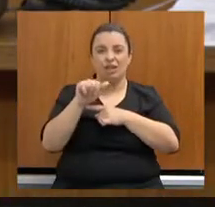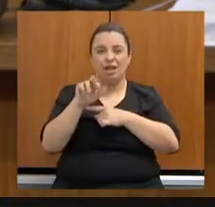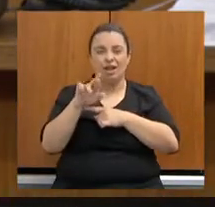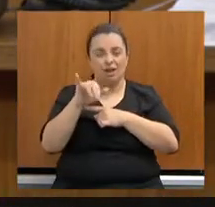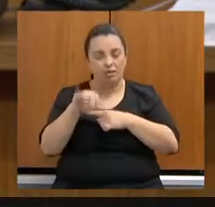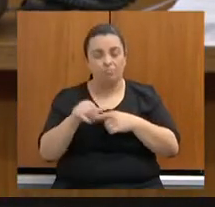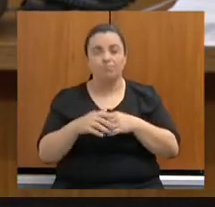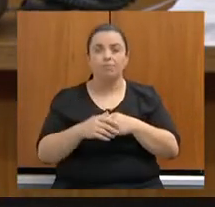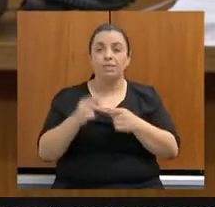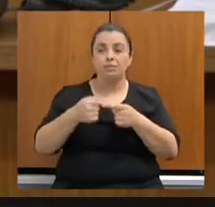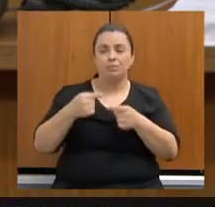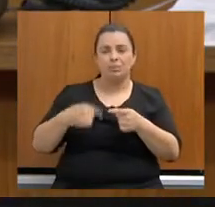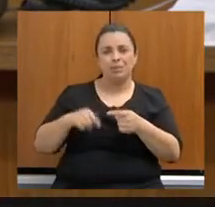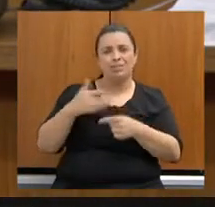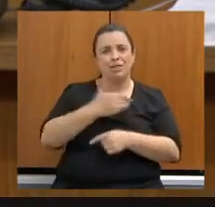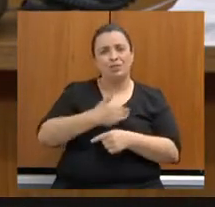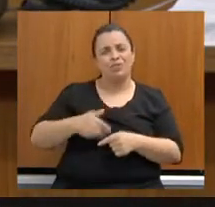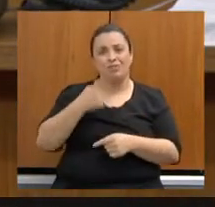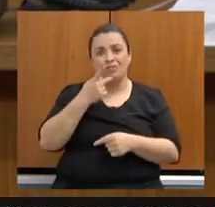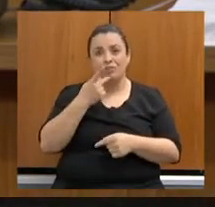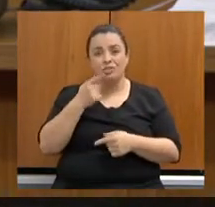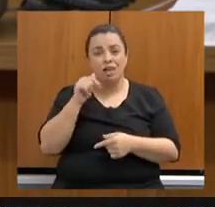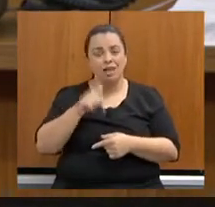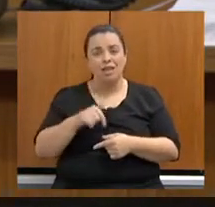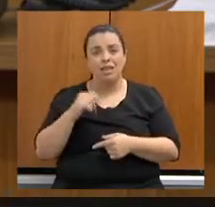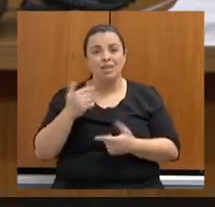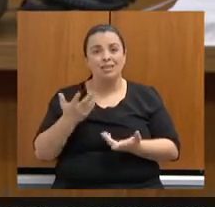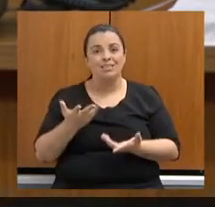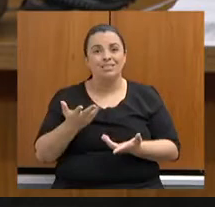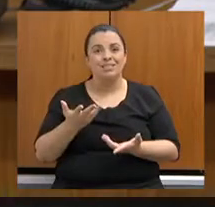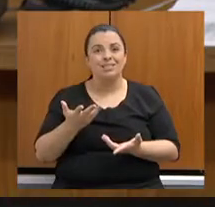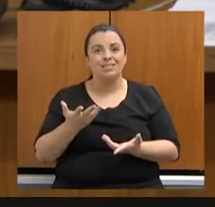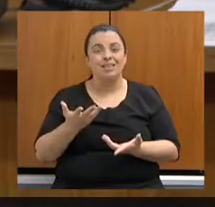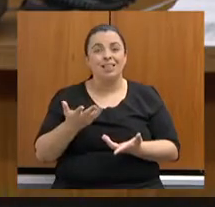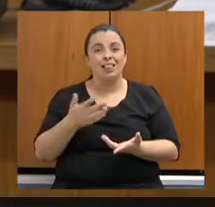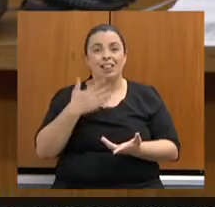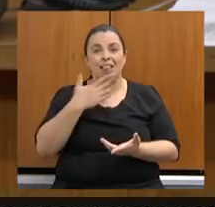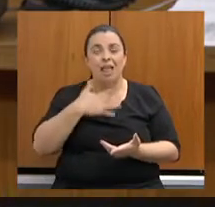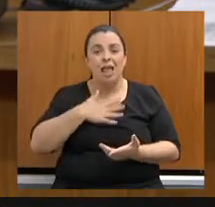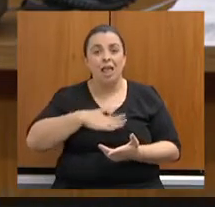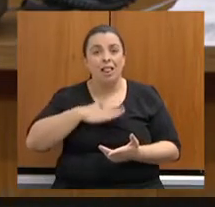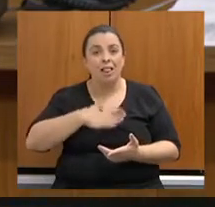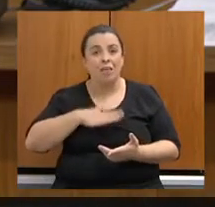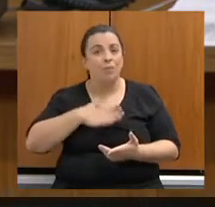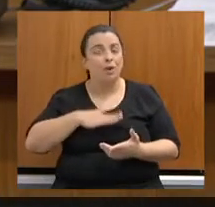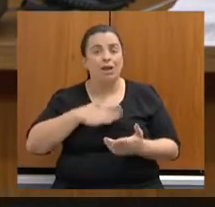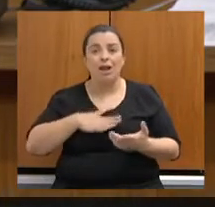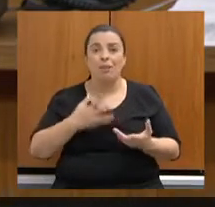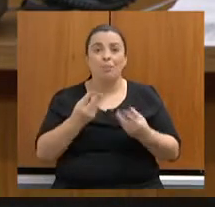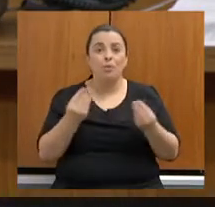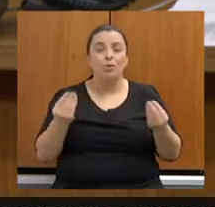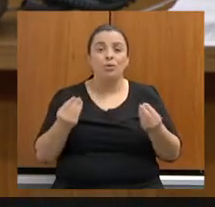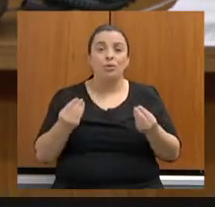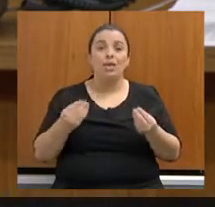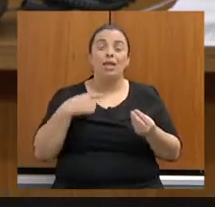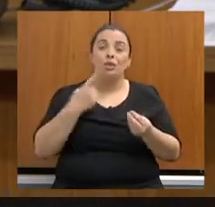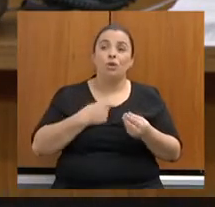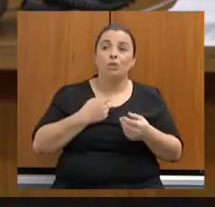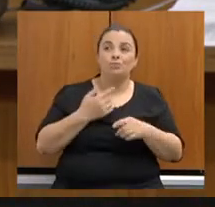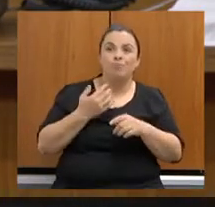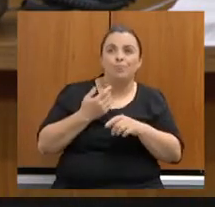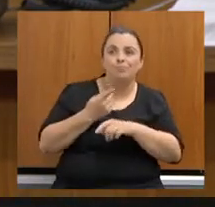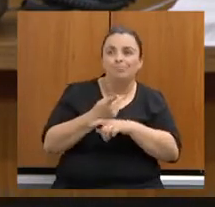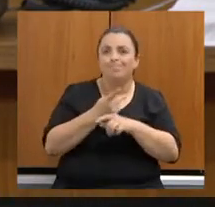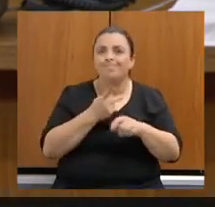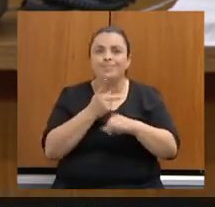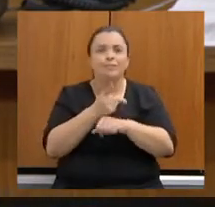a semana passada o governador me deu um fora Nesse Ritmo quantos anos nós vamos demorar a gente tem buscado estratégias mas